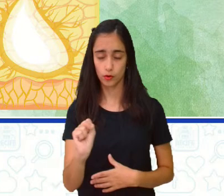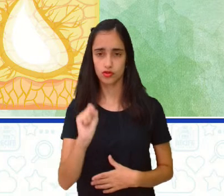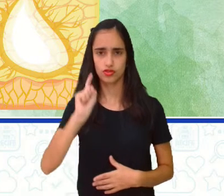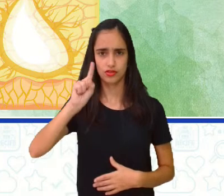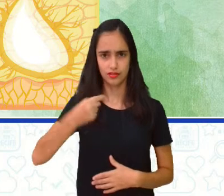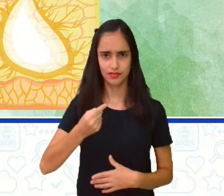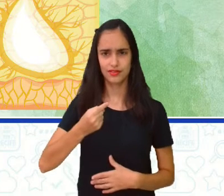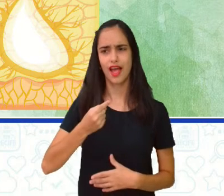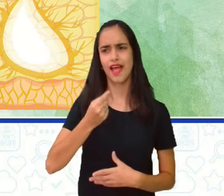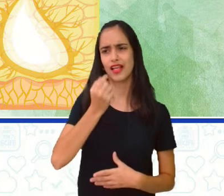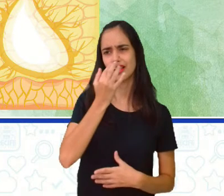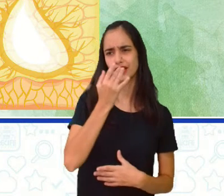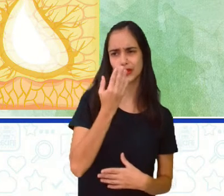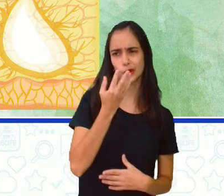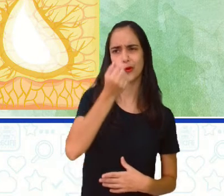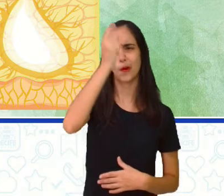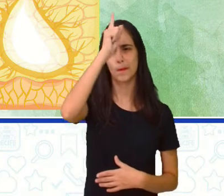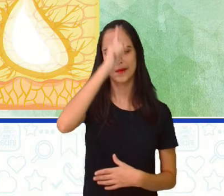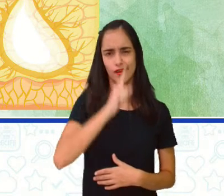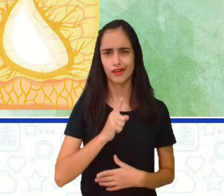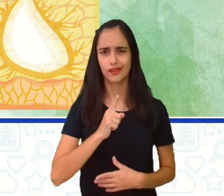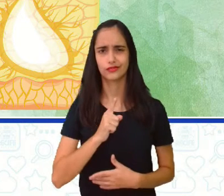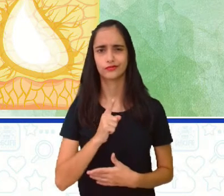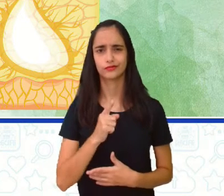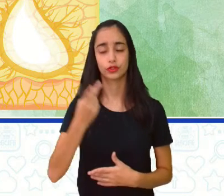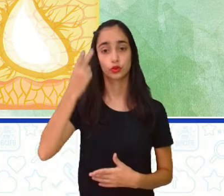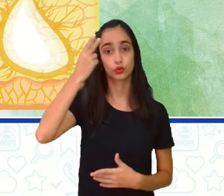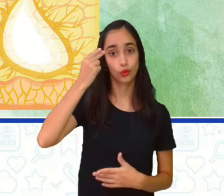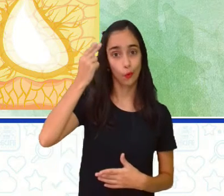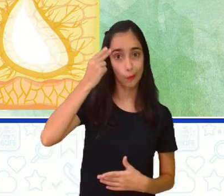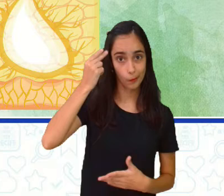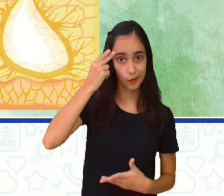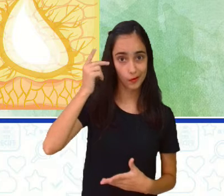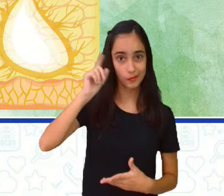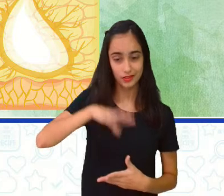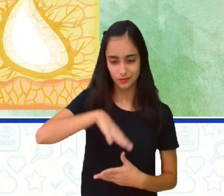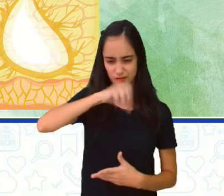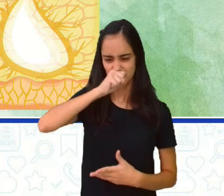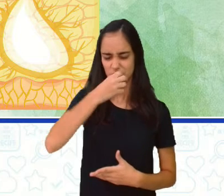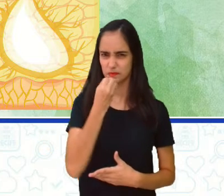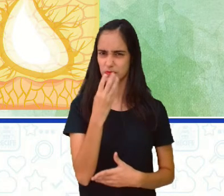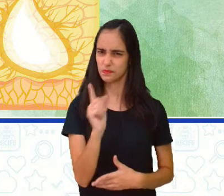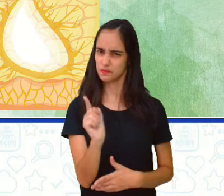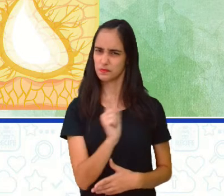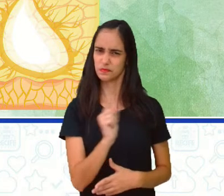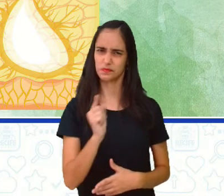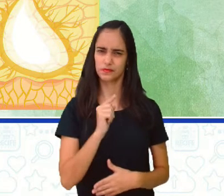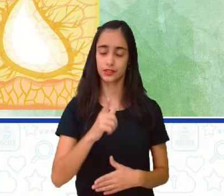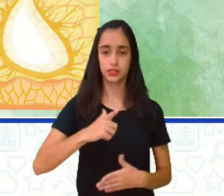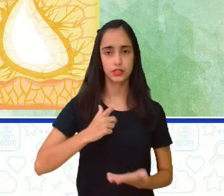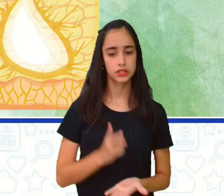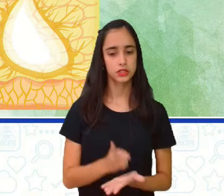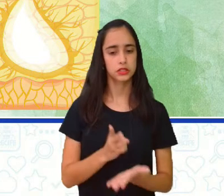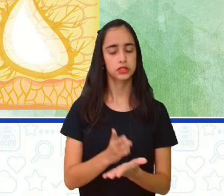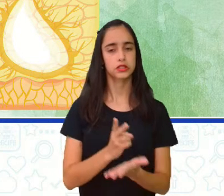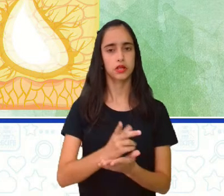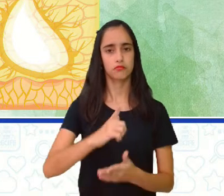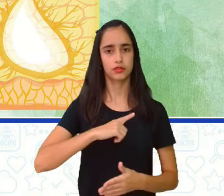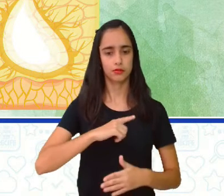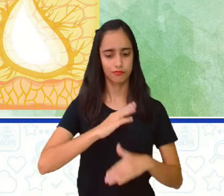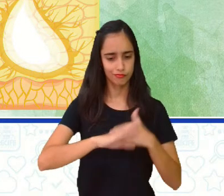ou amarelo esverdeado, frequentemente mal cheirosa, produzida em consequência de um processo de